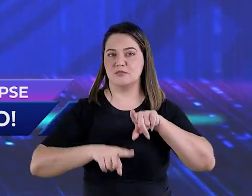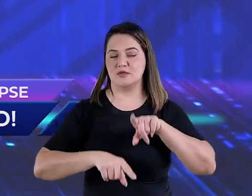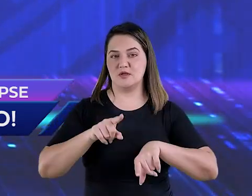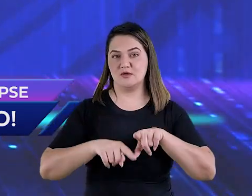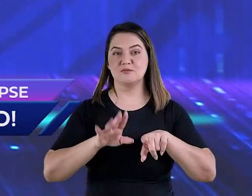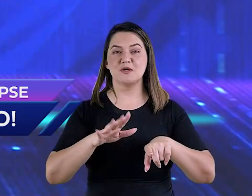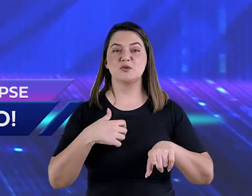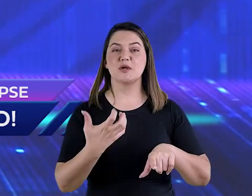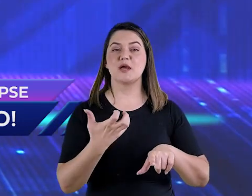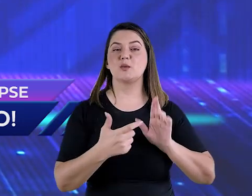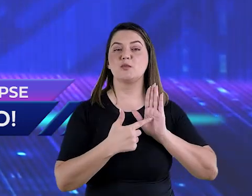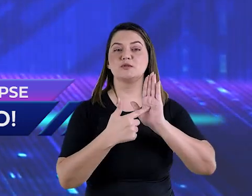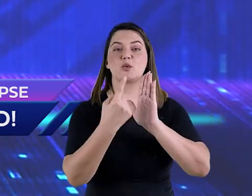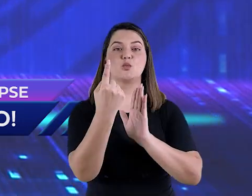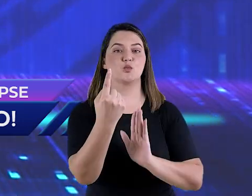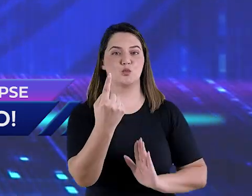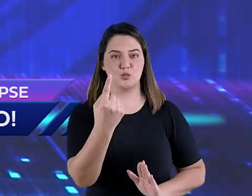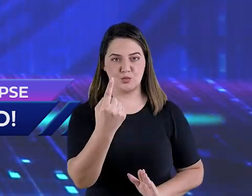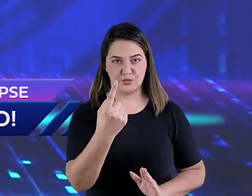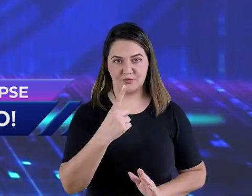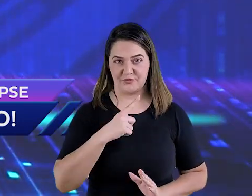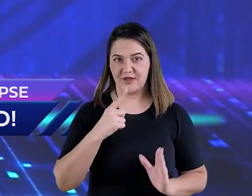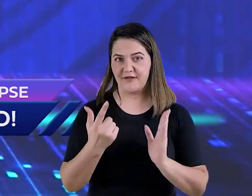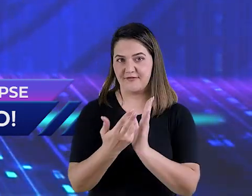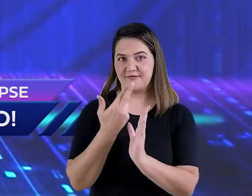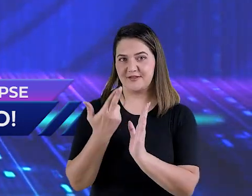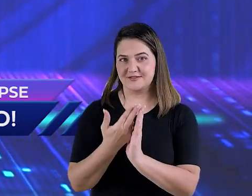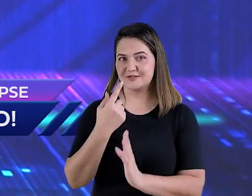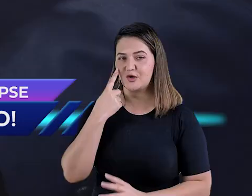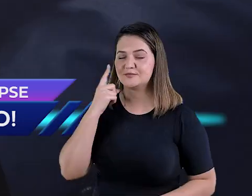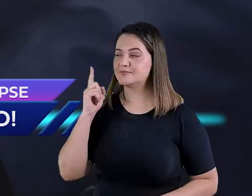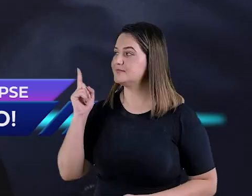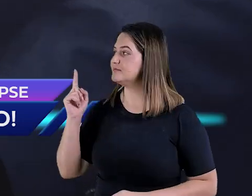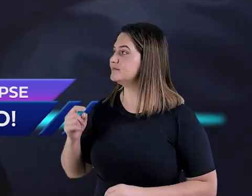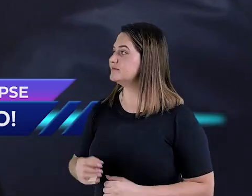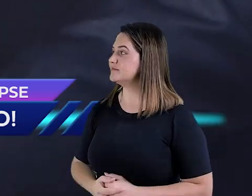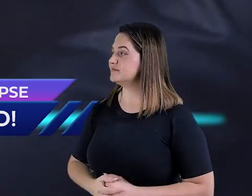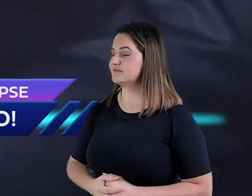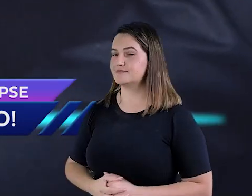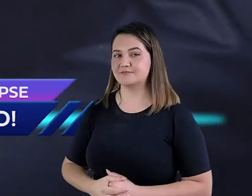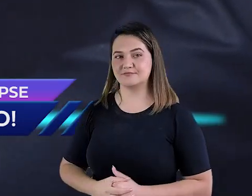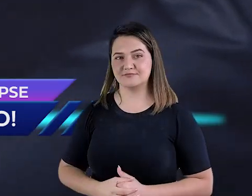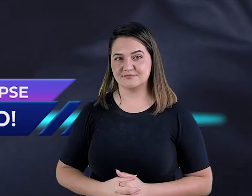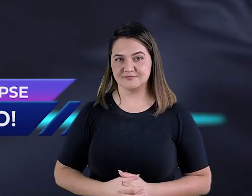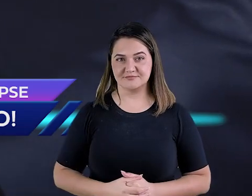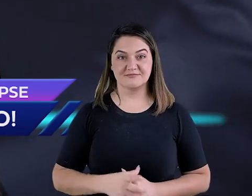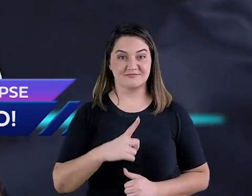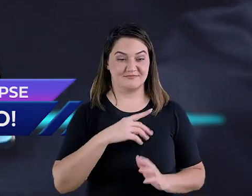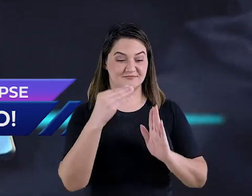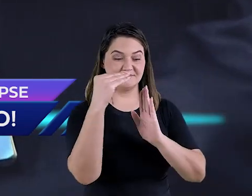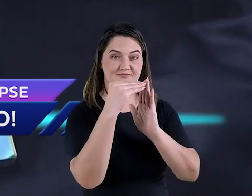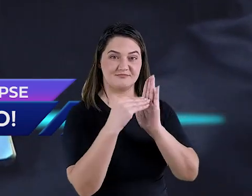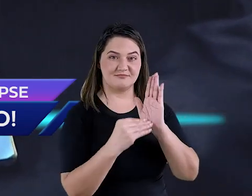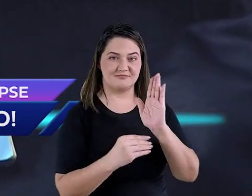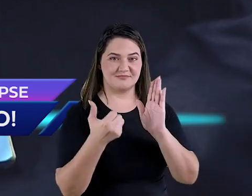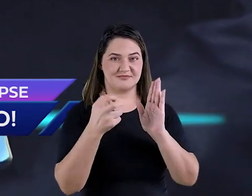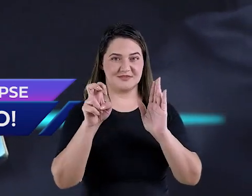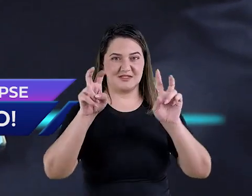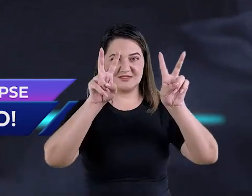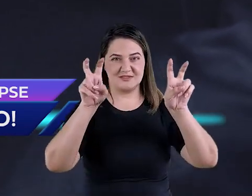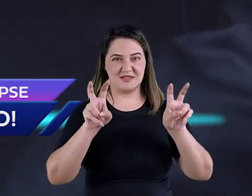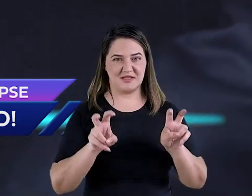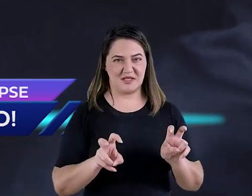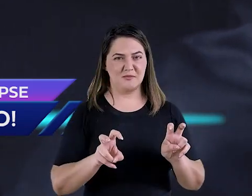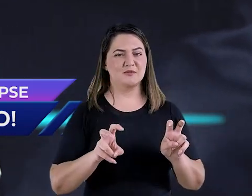aqui na Escola Bíblica, que é o estudo bíblico A Procura da Verdade. São 15 temas que foram selecionados